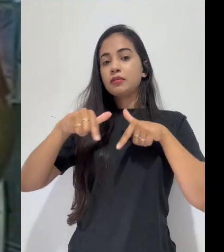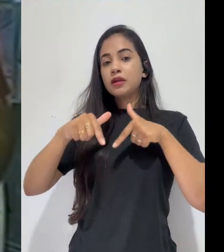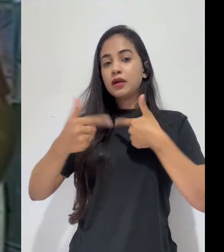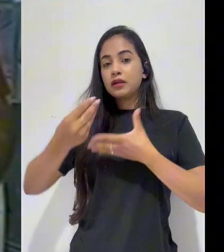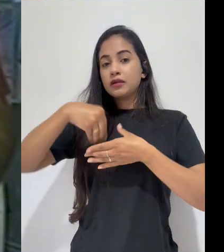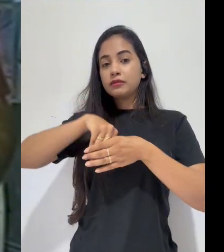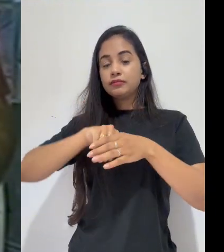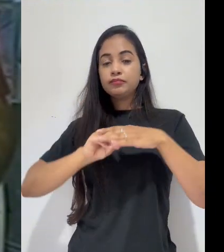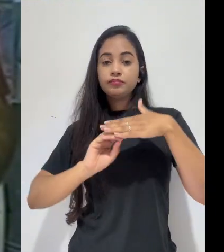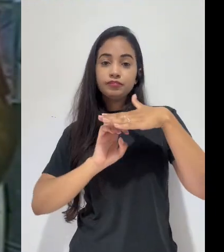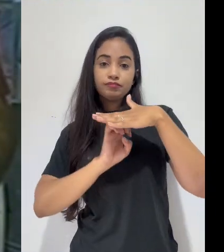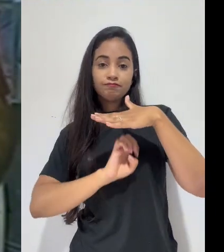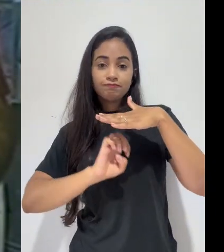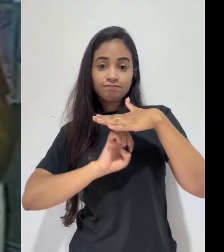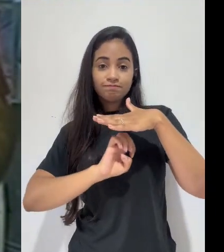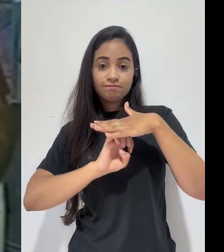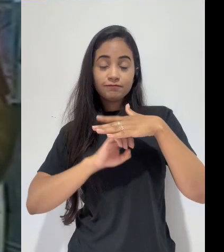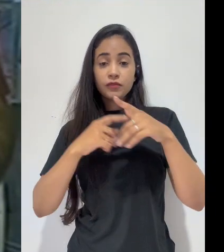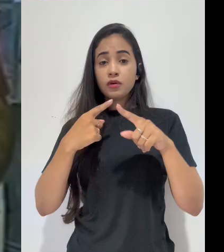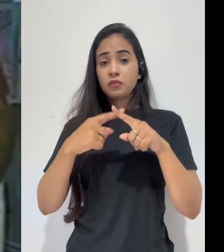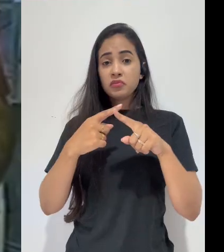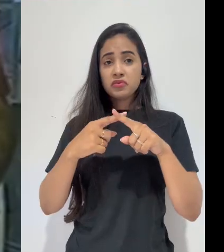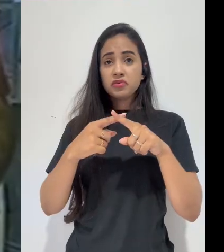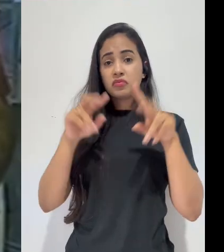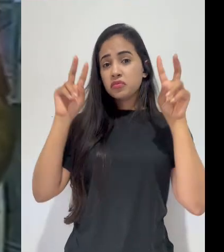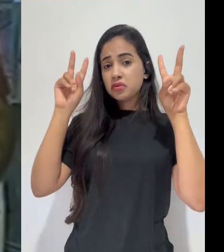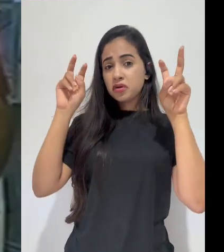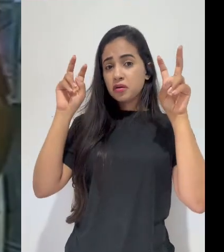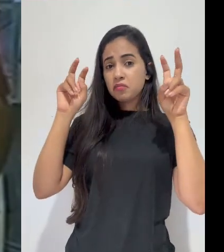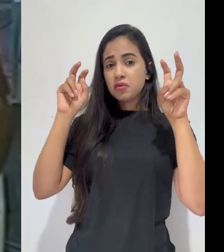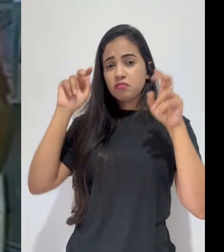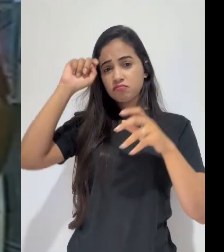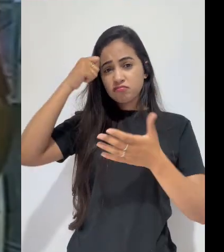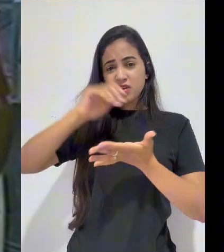verdade, o assunto do racismo para mim